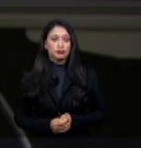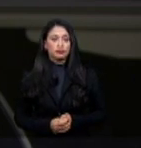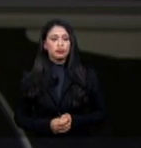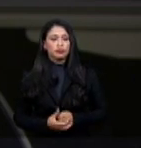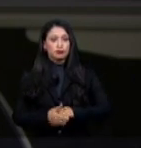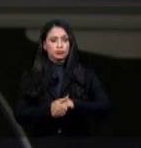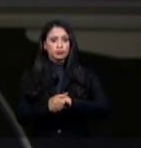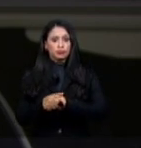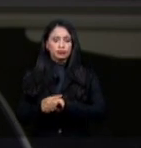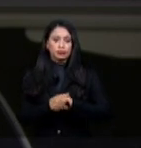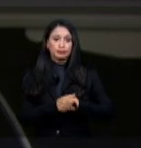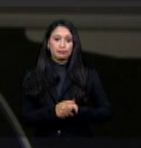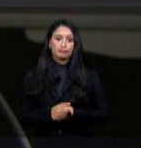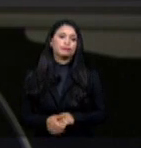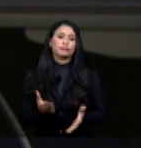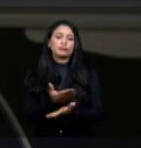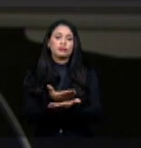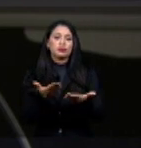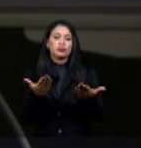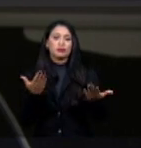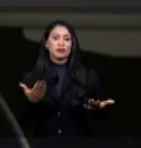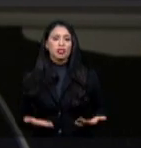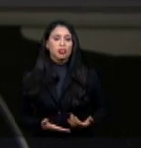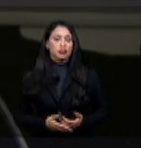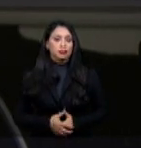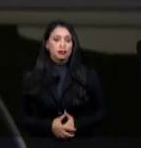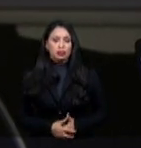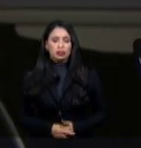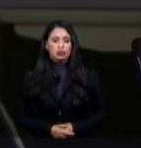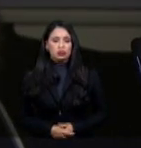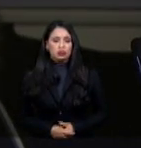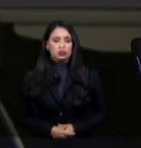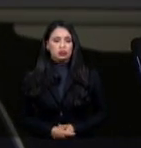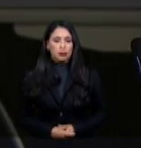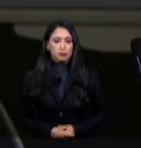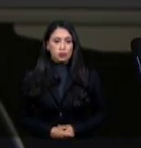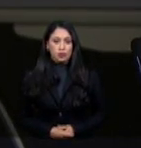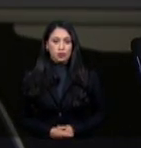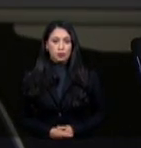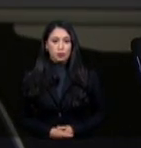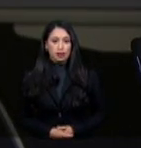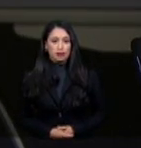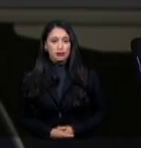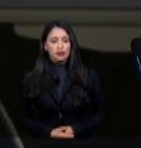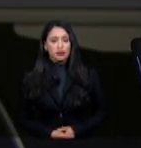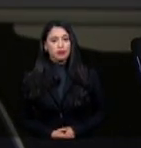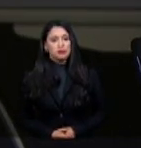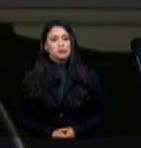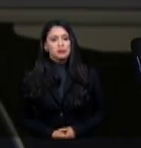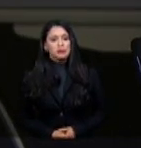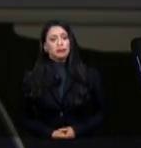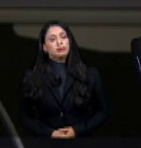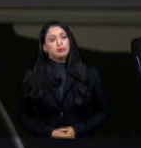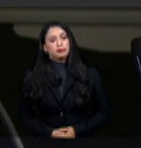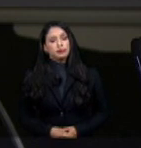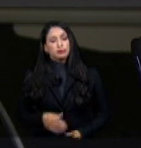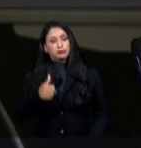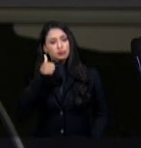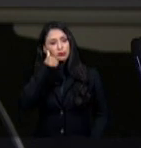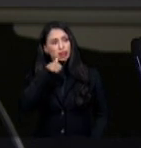fakie Ministra Maria Cristina e minhas companheiras de mesa Luiza Helena e Maria